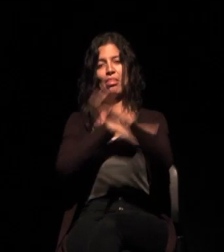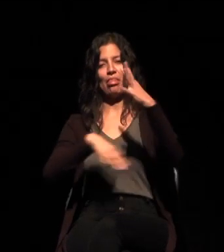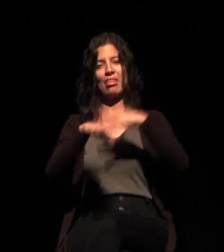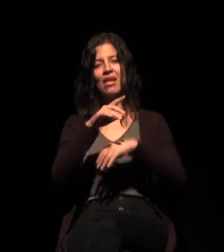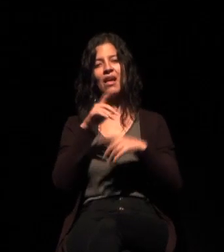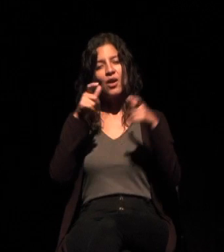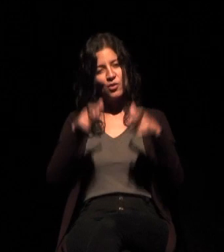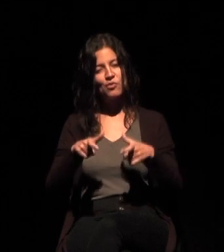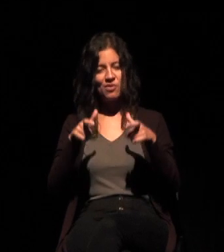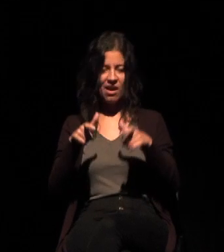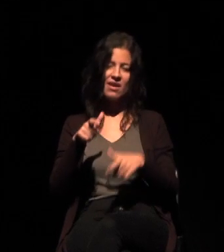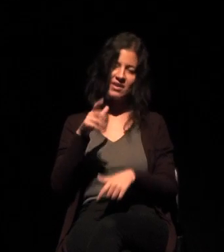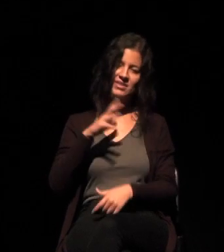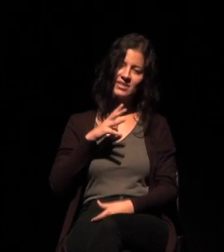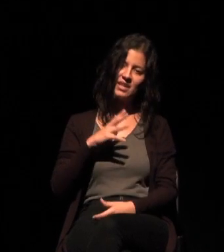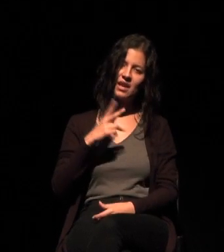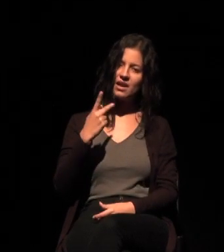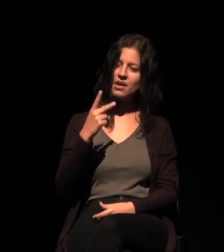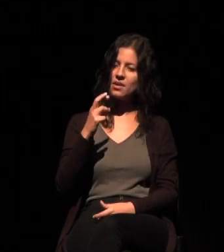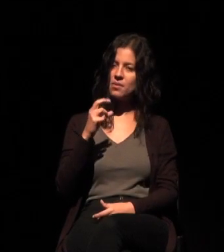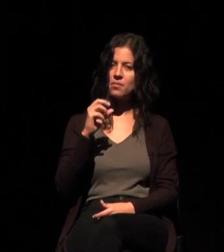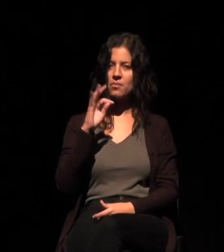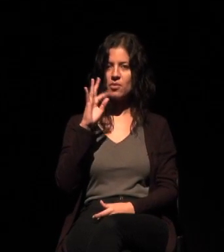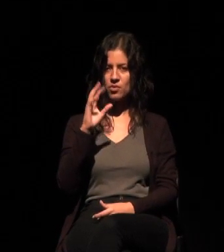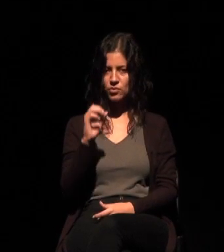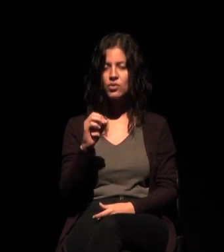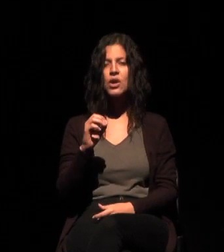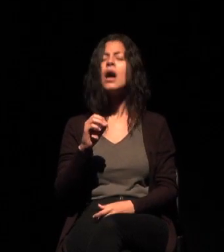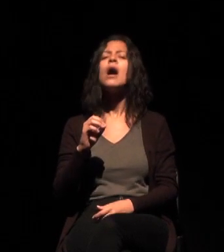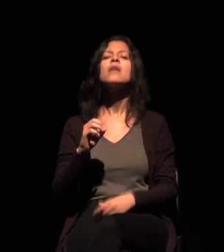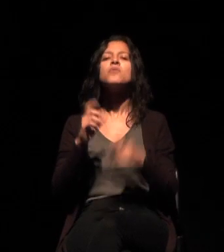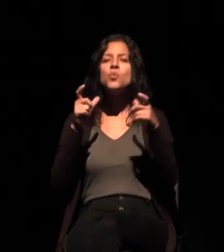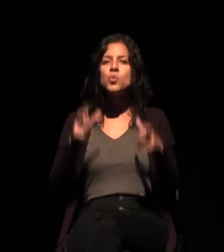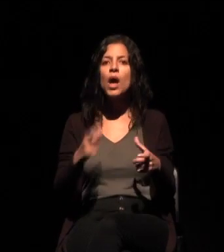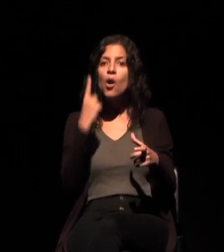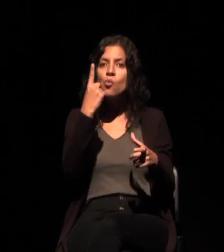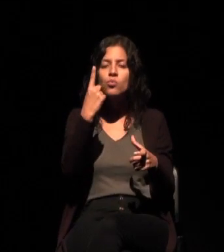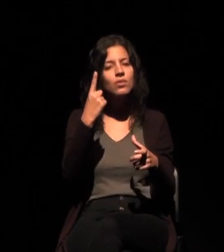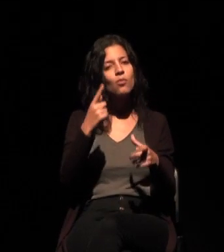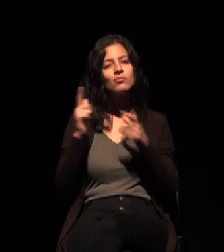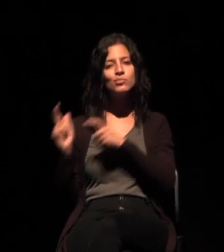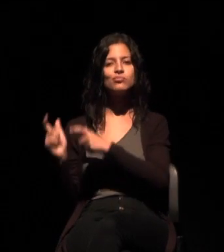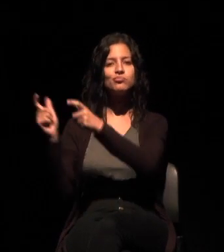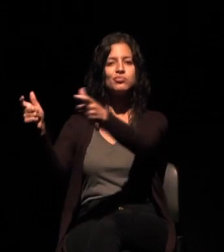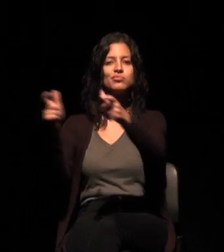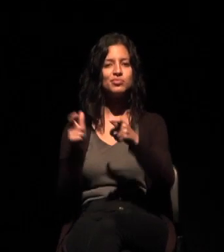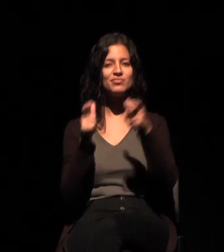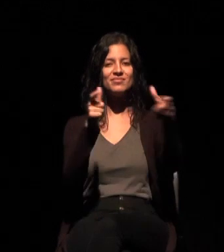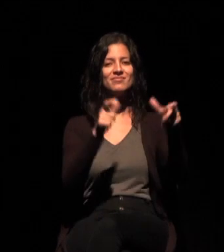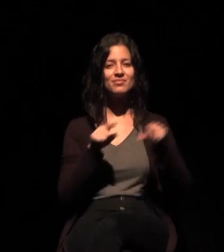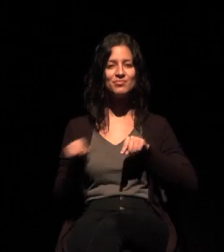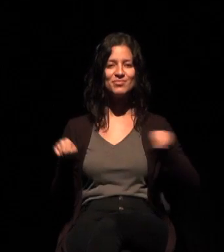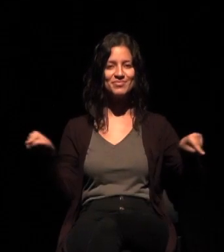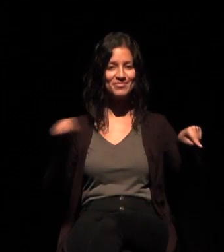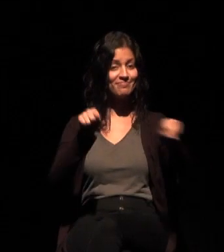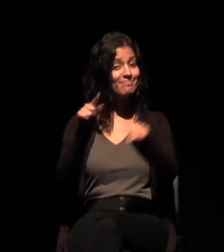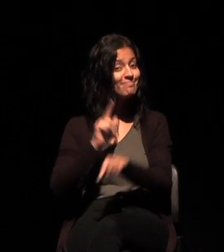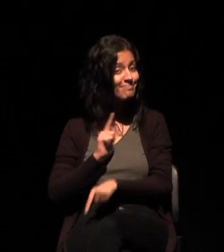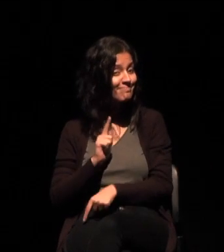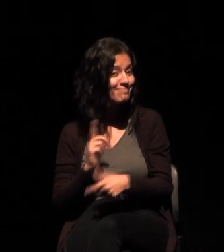dispersos pela cidade do porto tem a ver com a própria expressão da universidade a universidade do porto